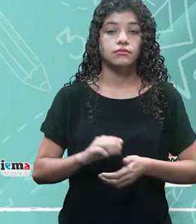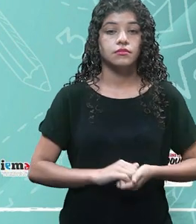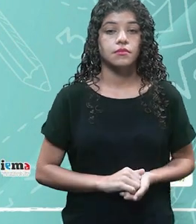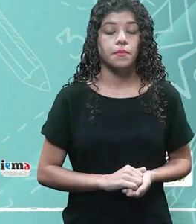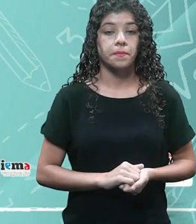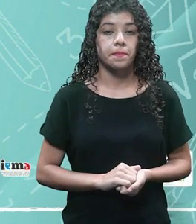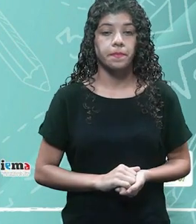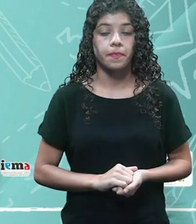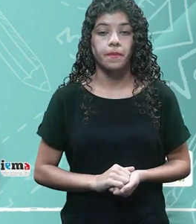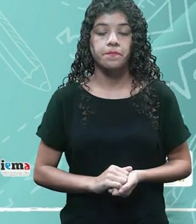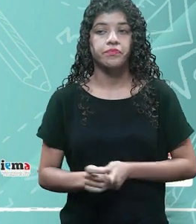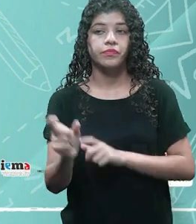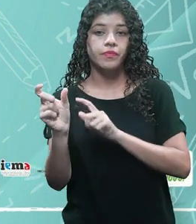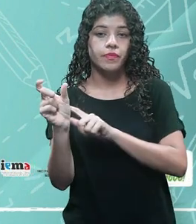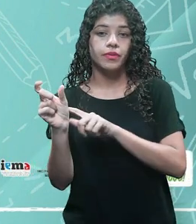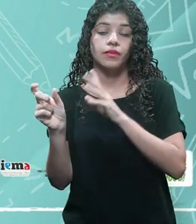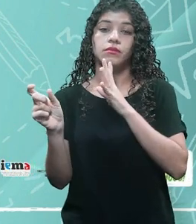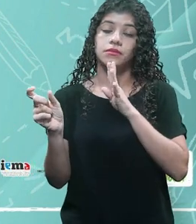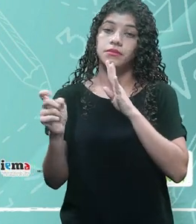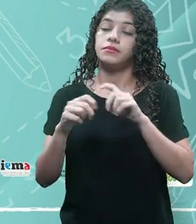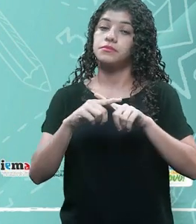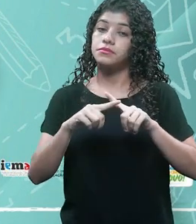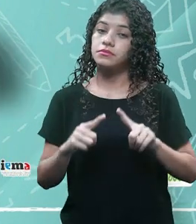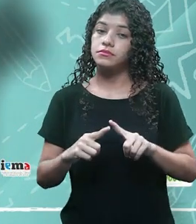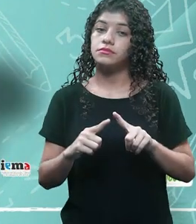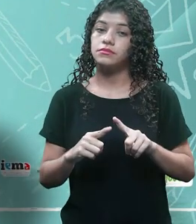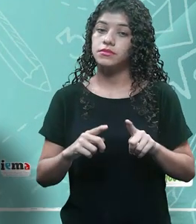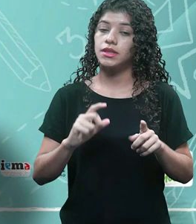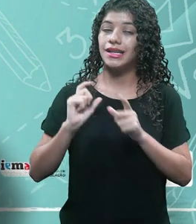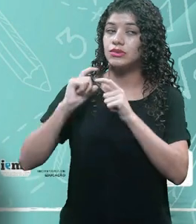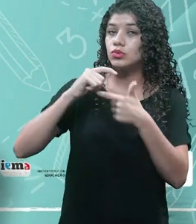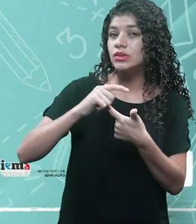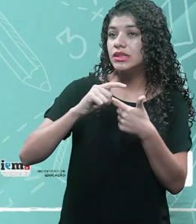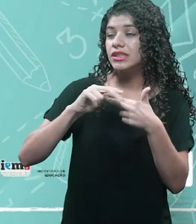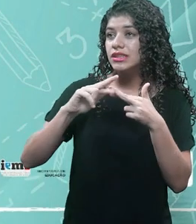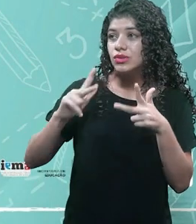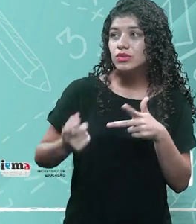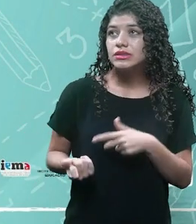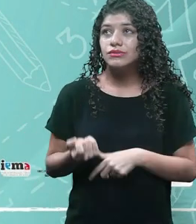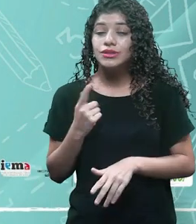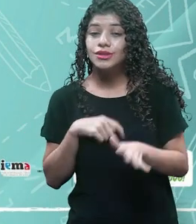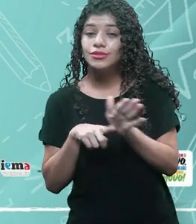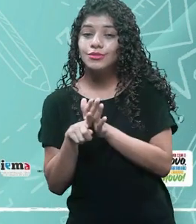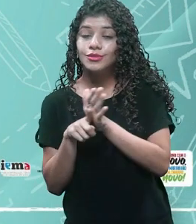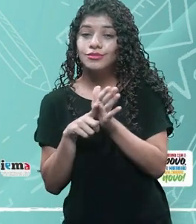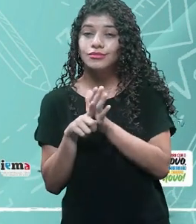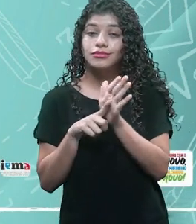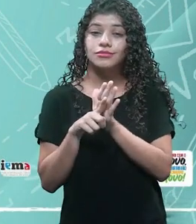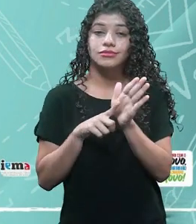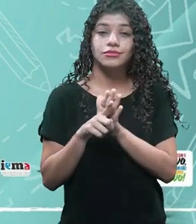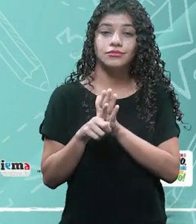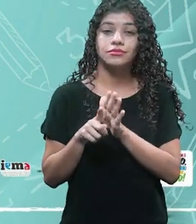assim ah eu eu essa palavra aqui eu conheço mas aqui nesse contexto tá um pouco diferente vamos lá procurar